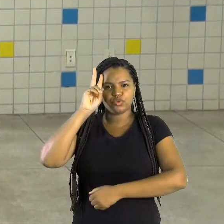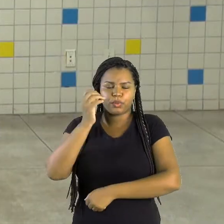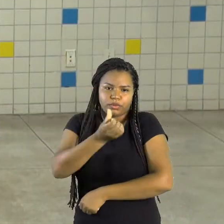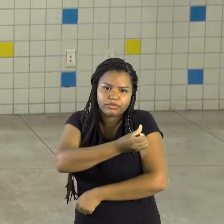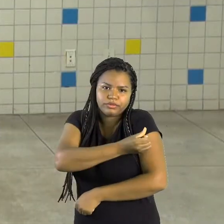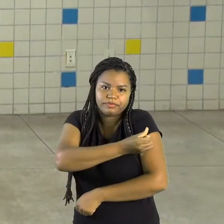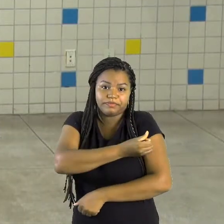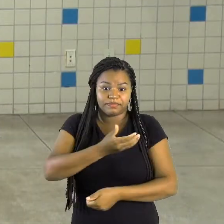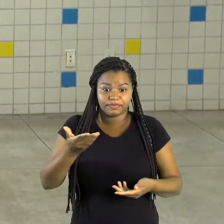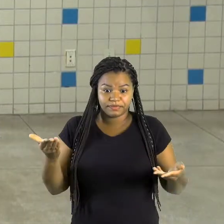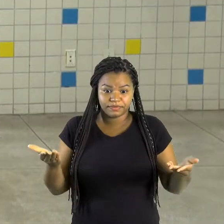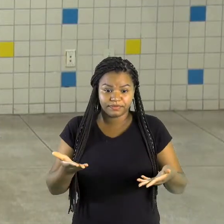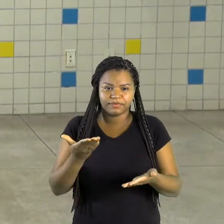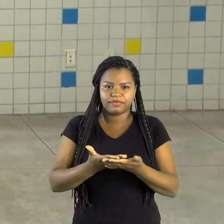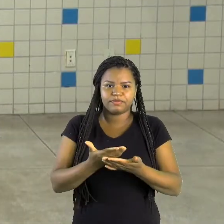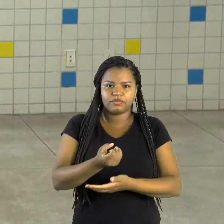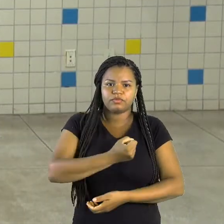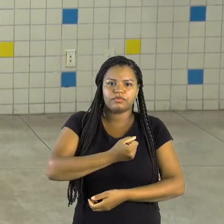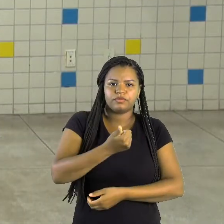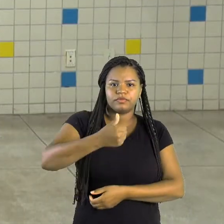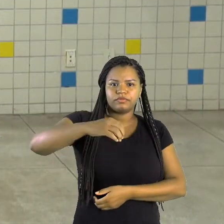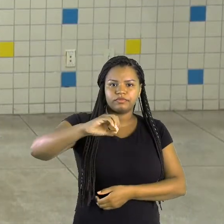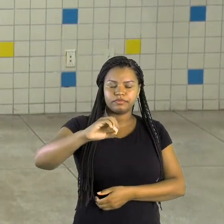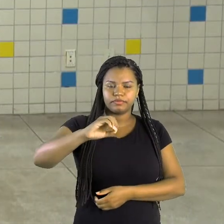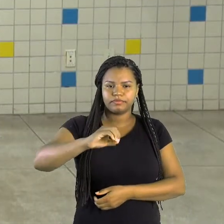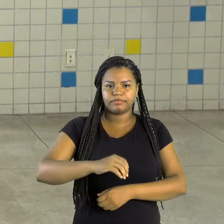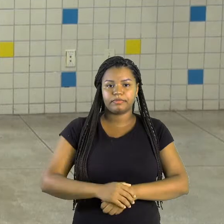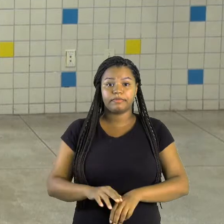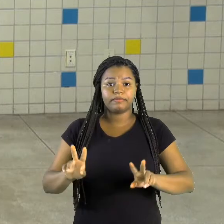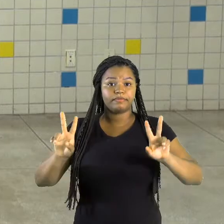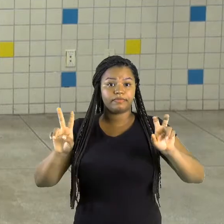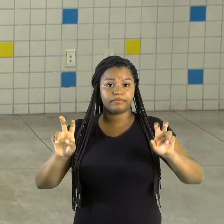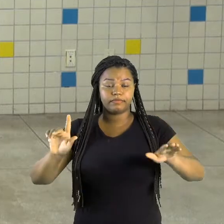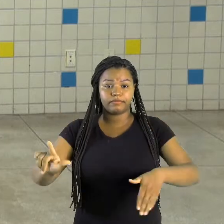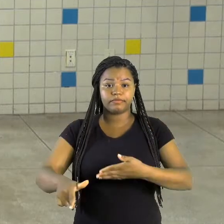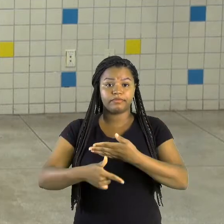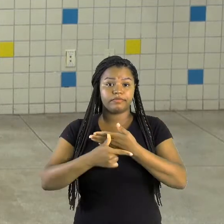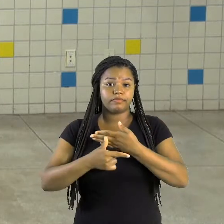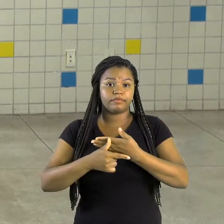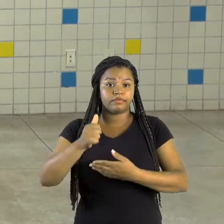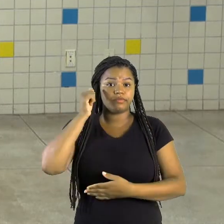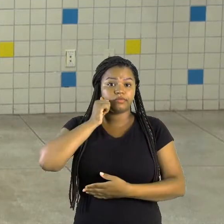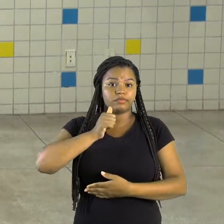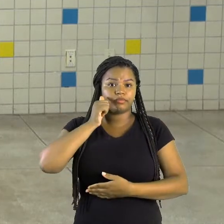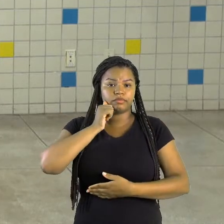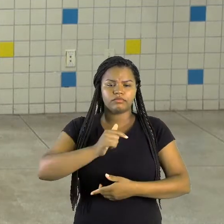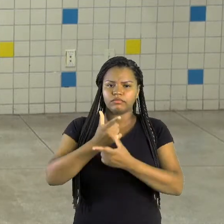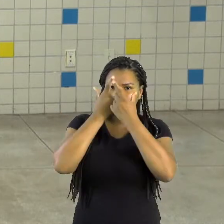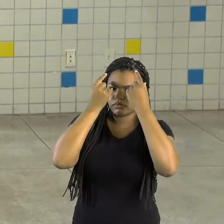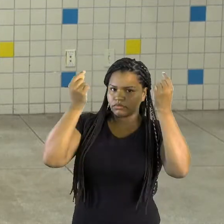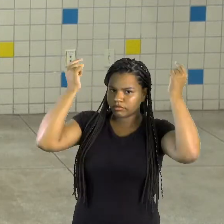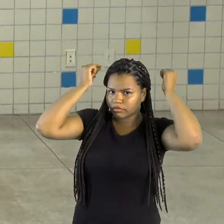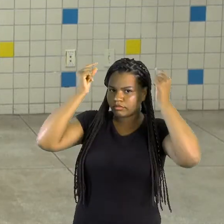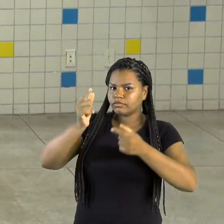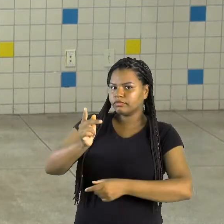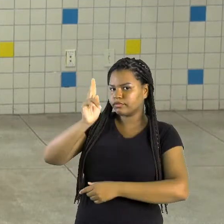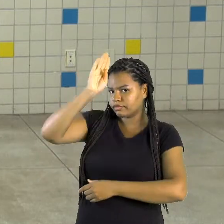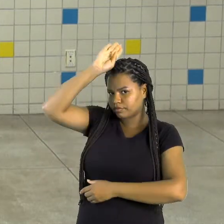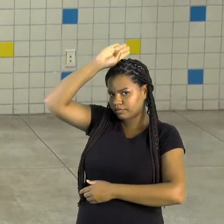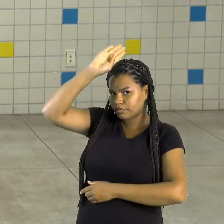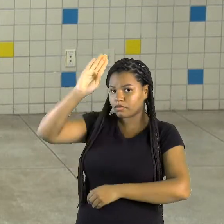nossa aula de número 10, com o tema O papel da mulher na Grécia, em Roma e no